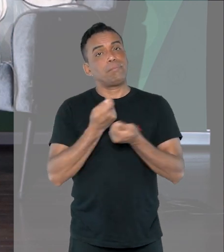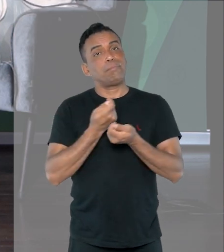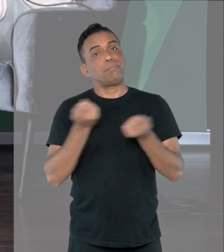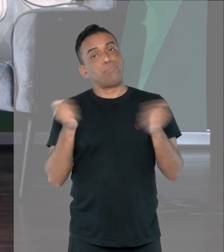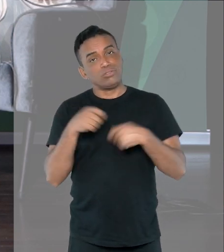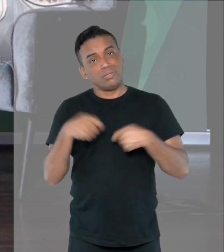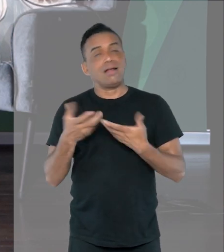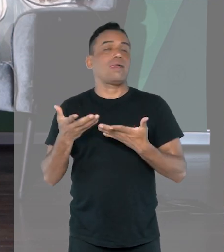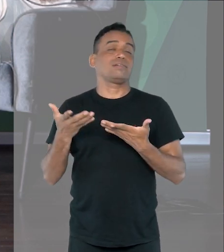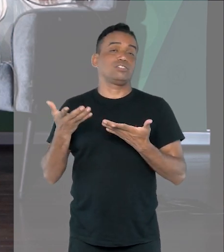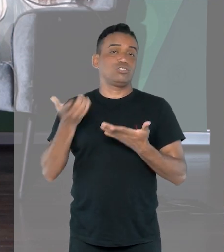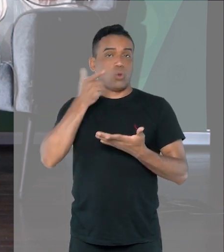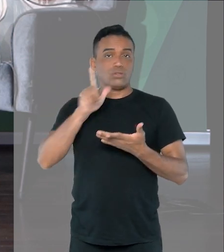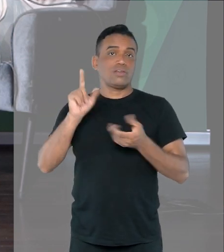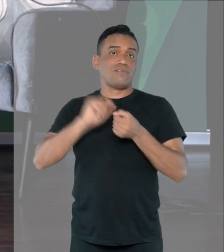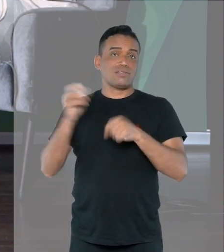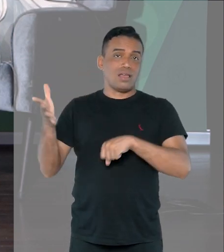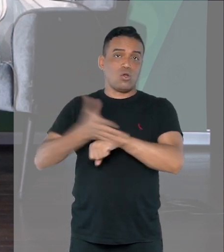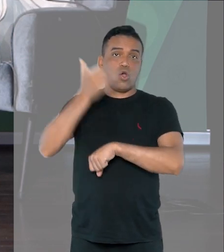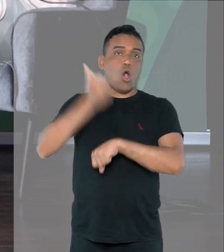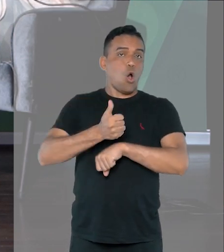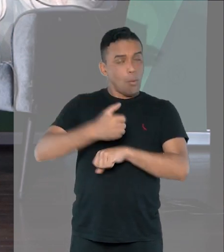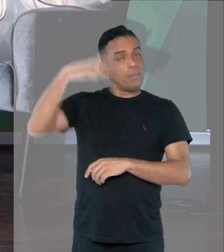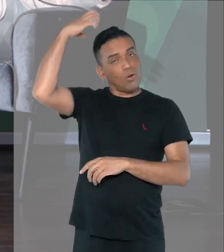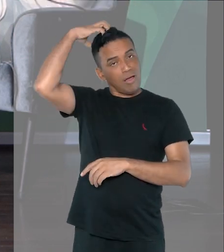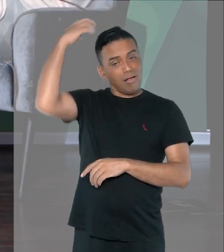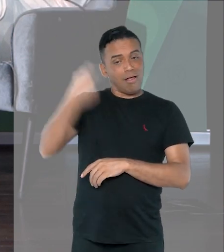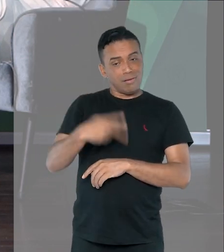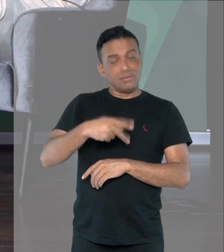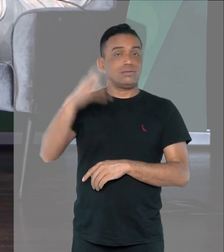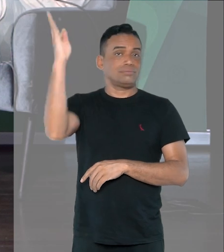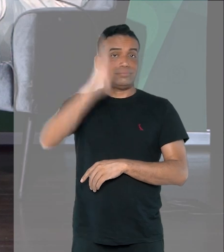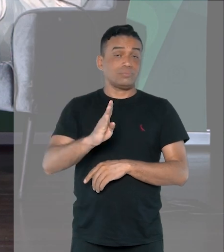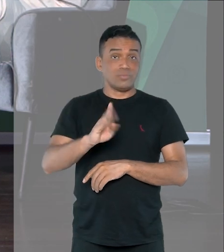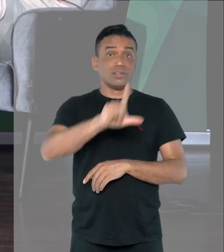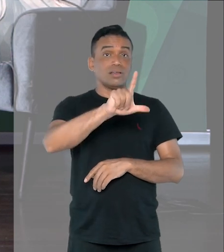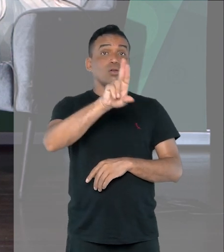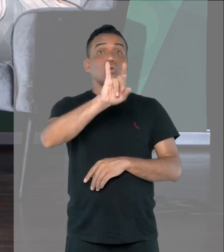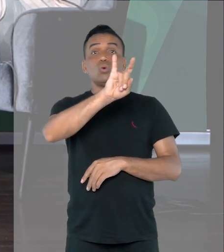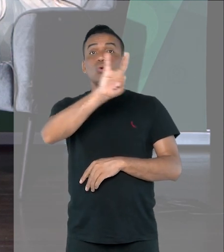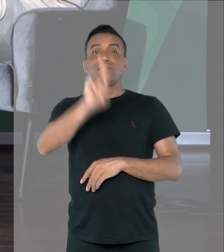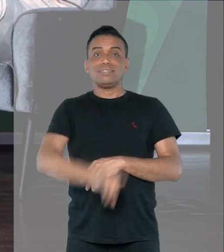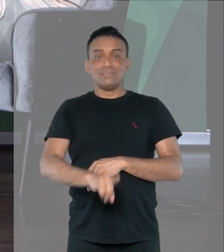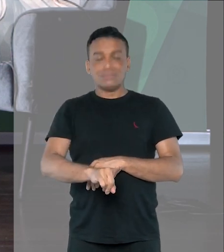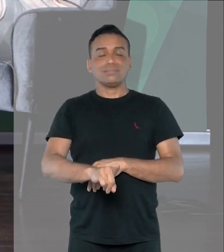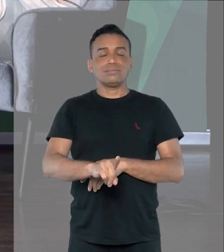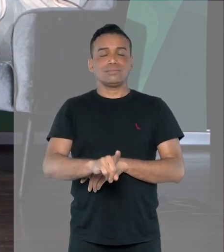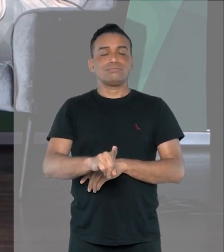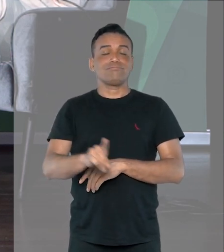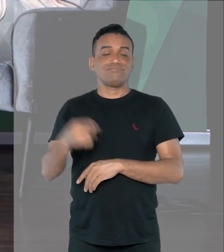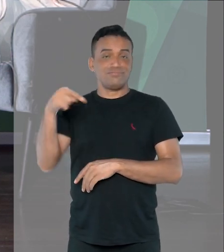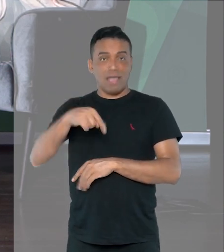qualquer golpe monárquico no Brasil. Mas, enfim, o Luís vem para cá, é recebido, o navio para no Rio de Janeiro, nós estamos